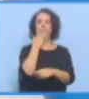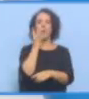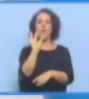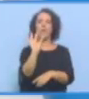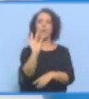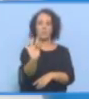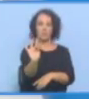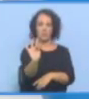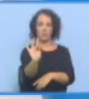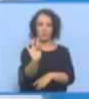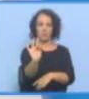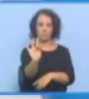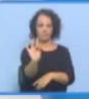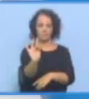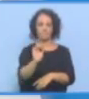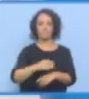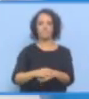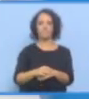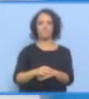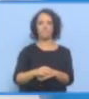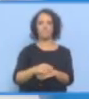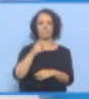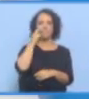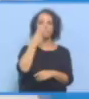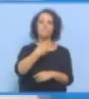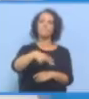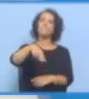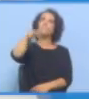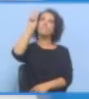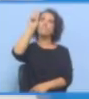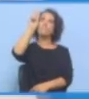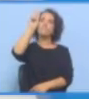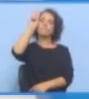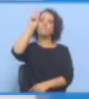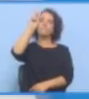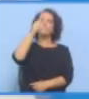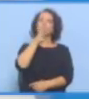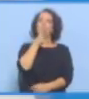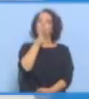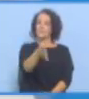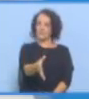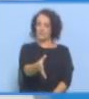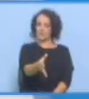língua. Depois, erguendo os olhos ao céu, suspirou e disse-lhe: